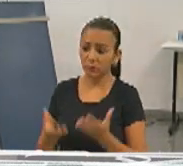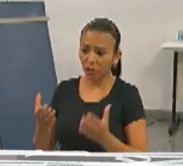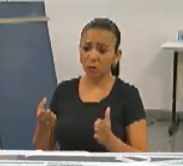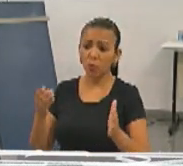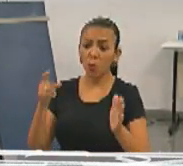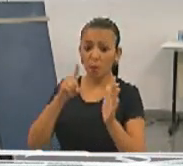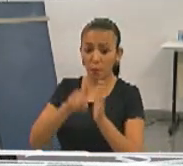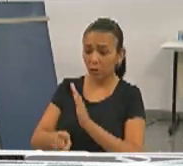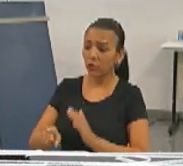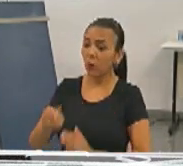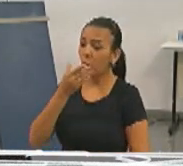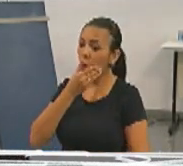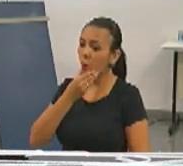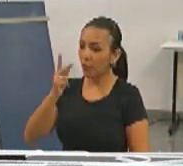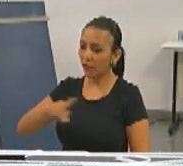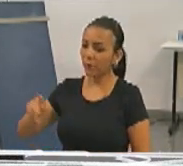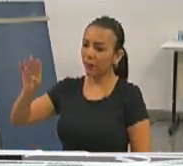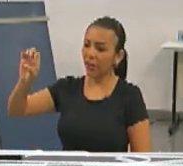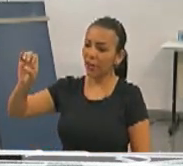para o professor Etienne.